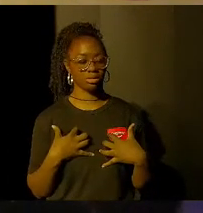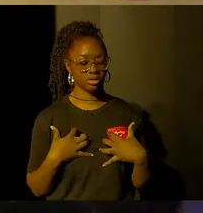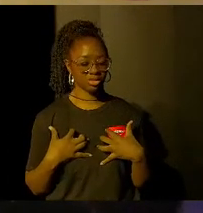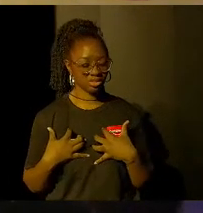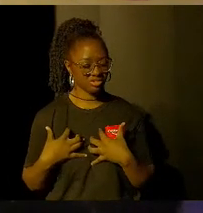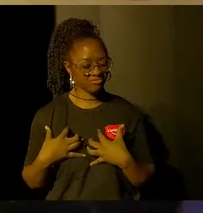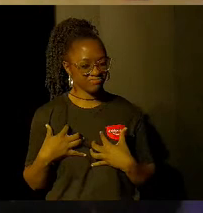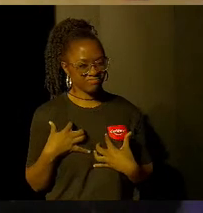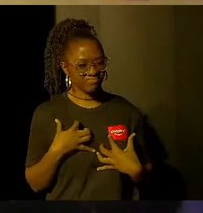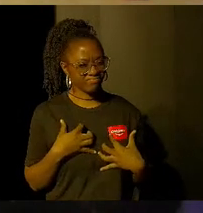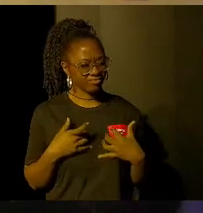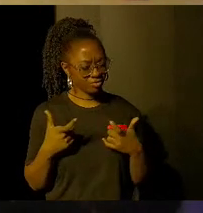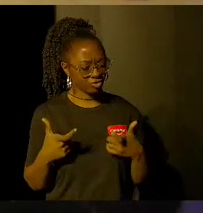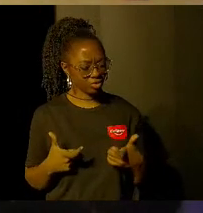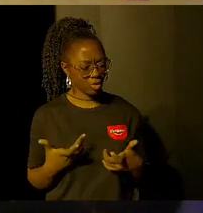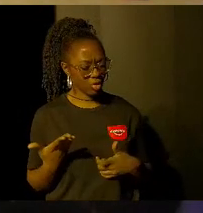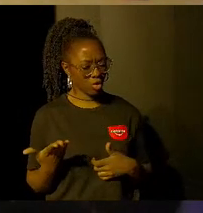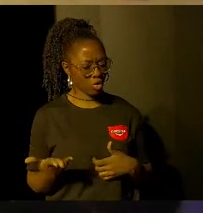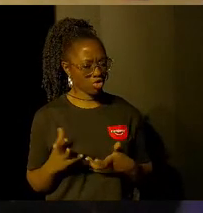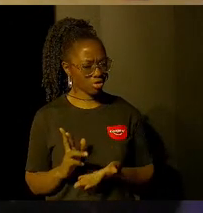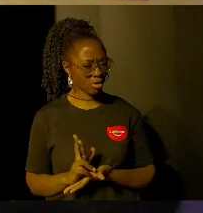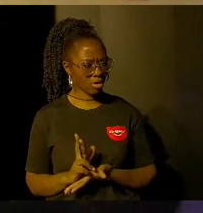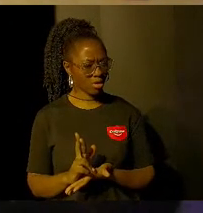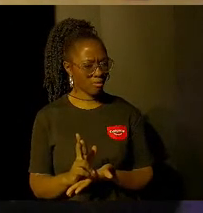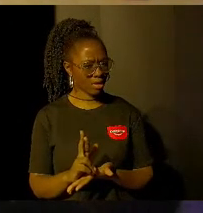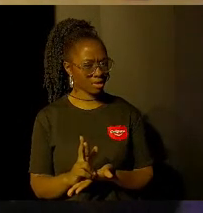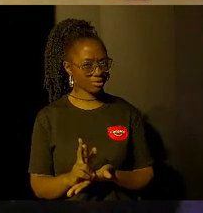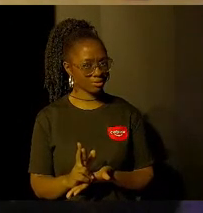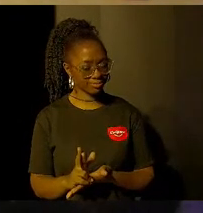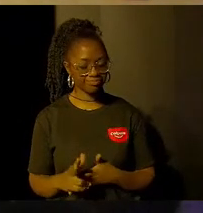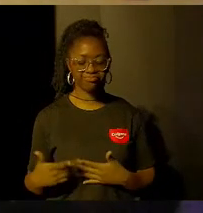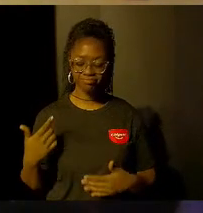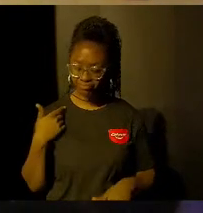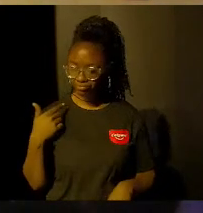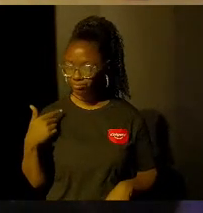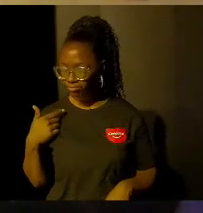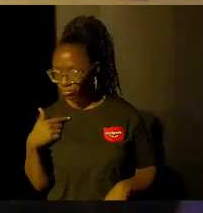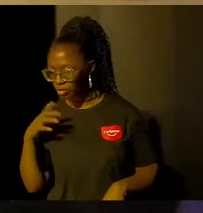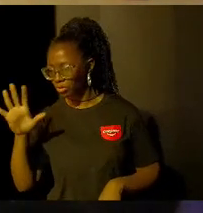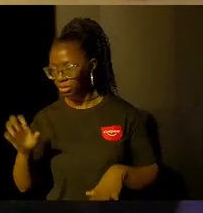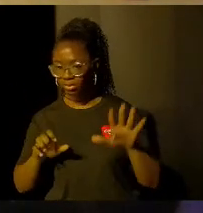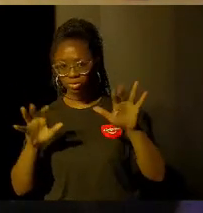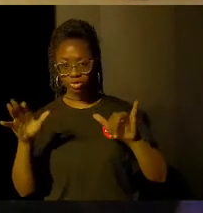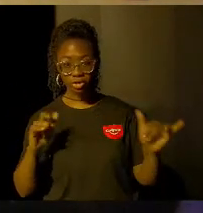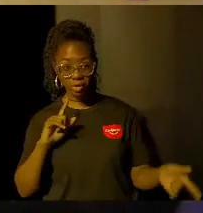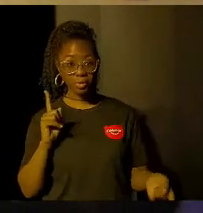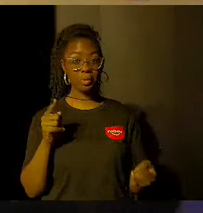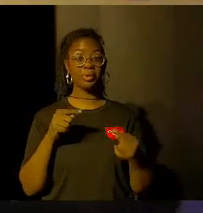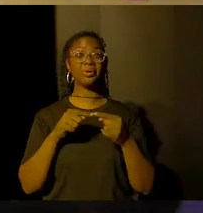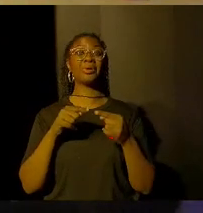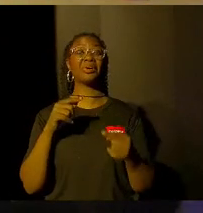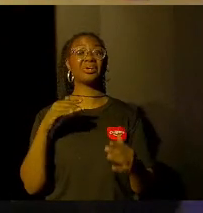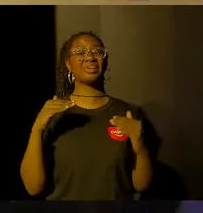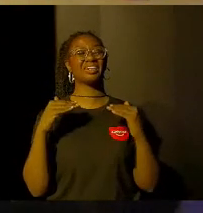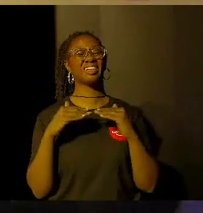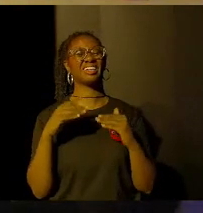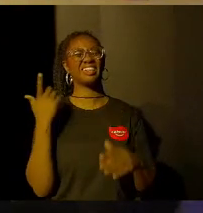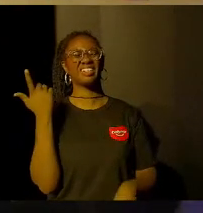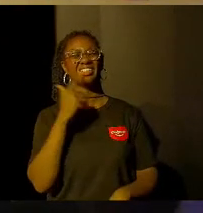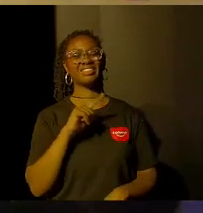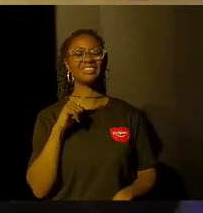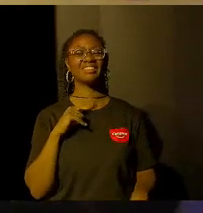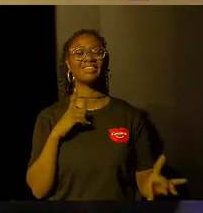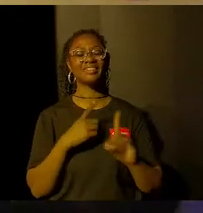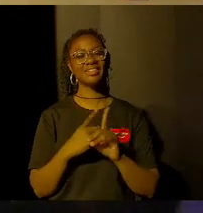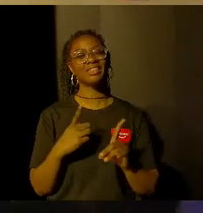Onde está esta referência até que por muitos caminhos eu cheguei ao filho da Eunice Henrique Cunha Júnior que é professor na Federal